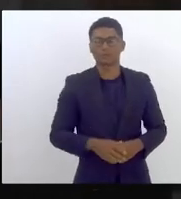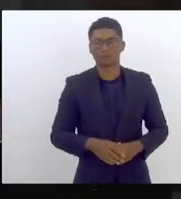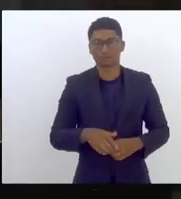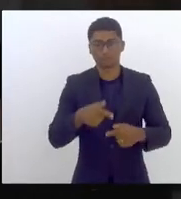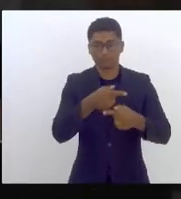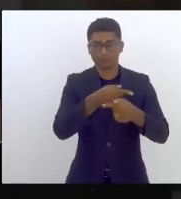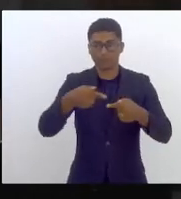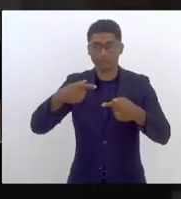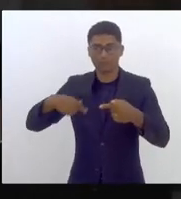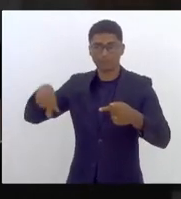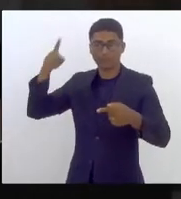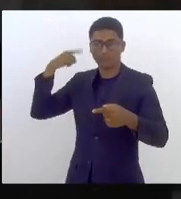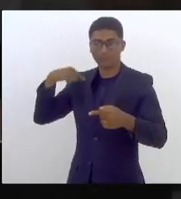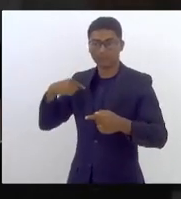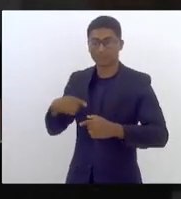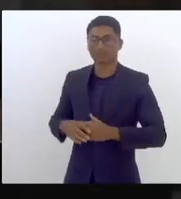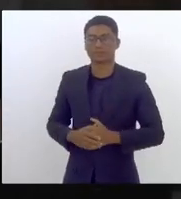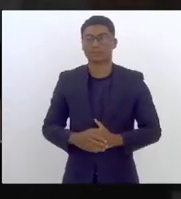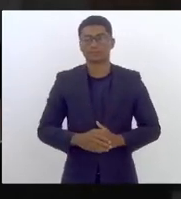semana passada